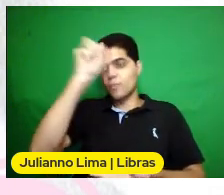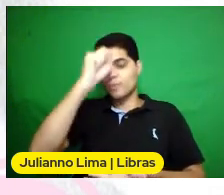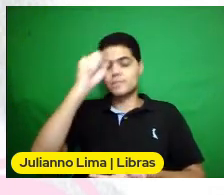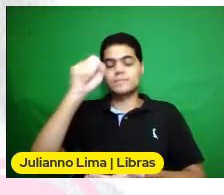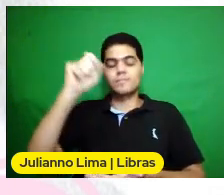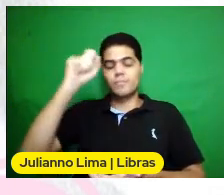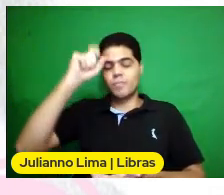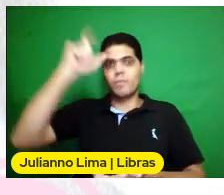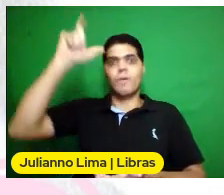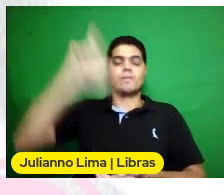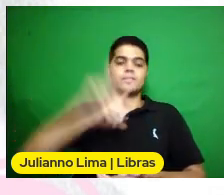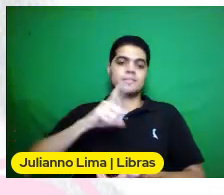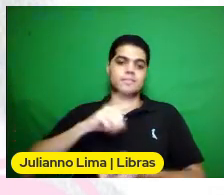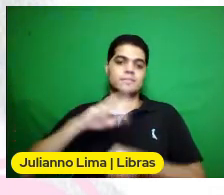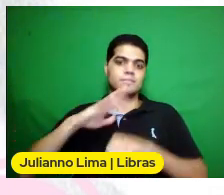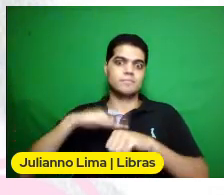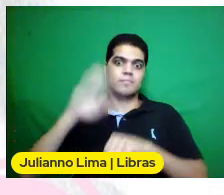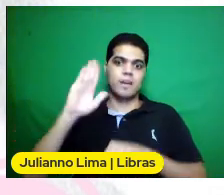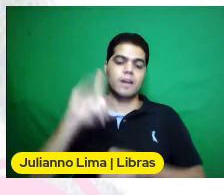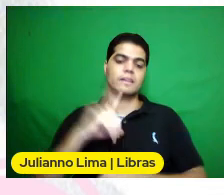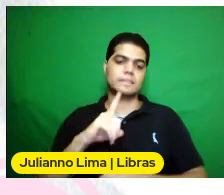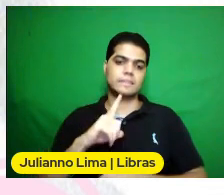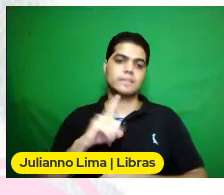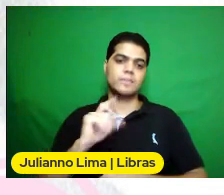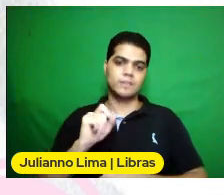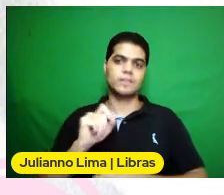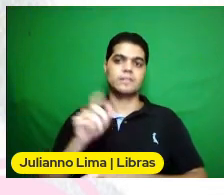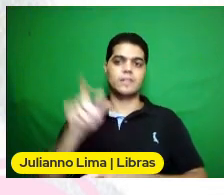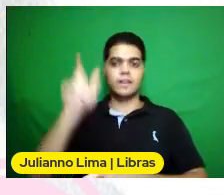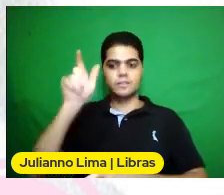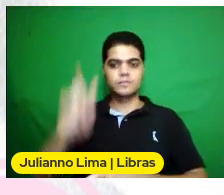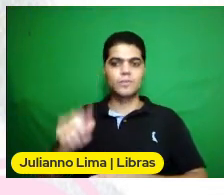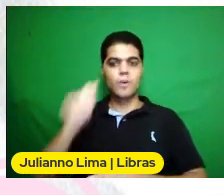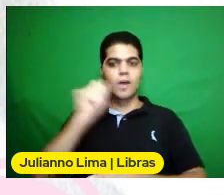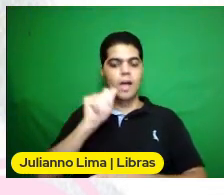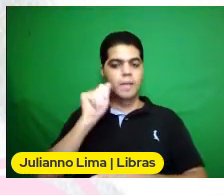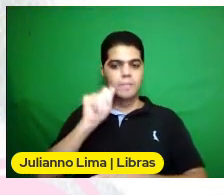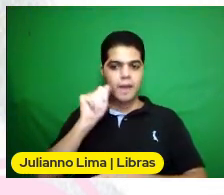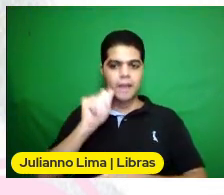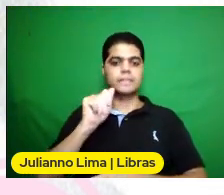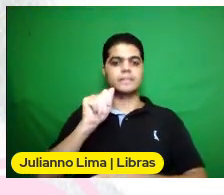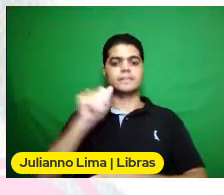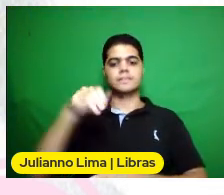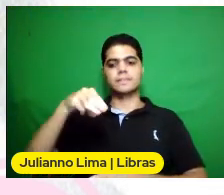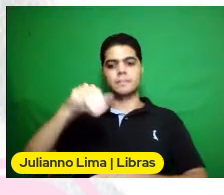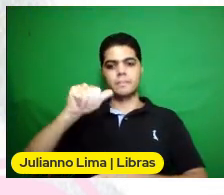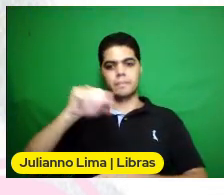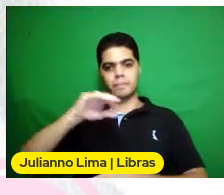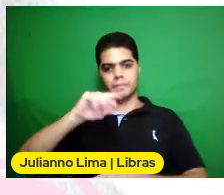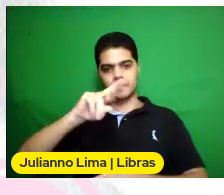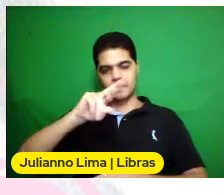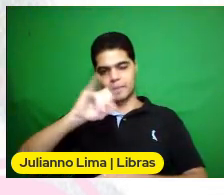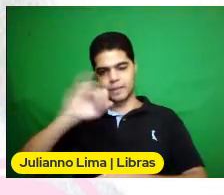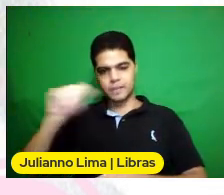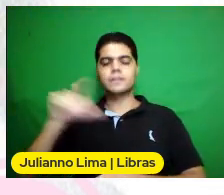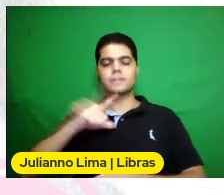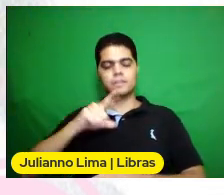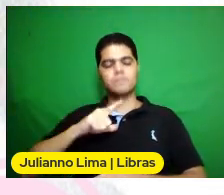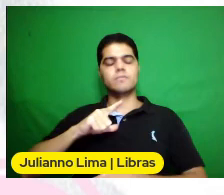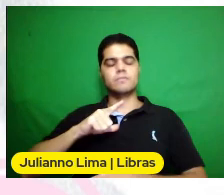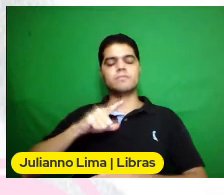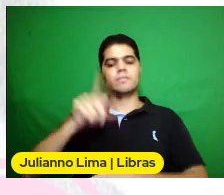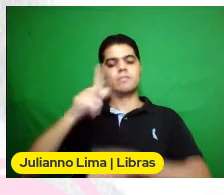né? Que a história de Maria Quitéria realmente ganha esse escopo, pelo menos no país,